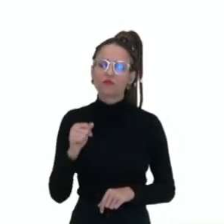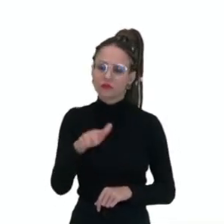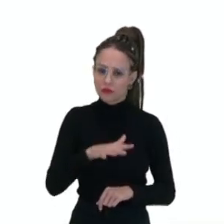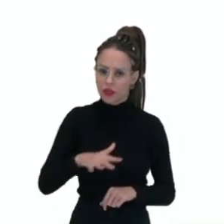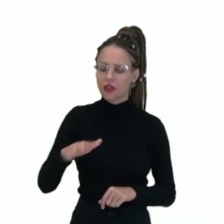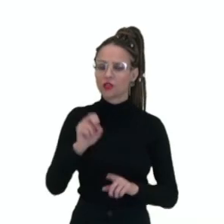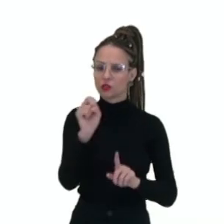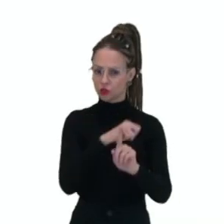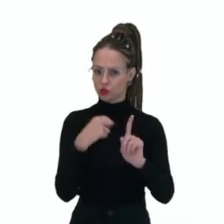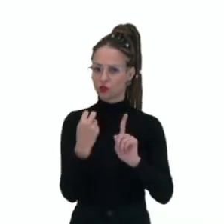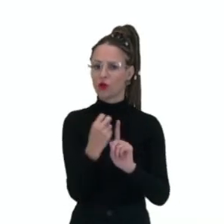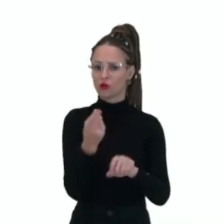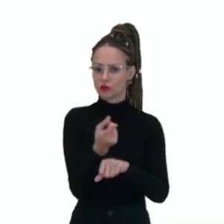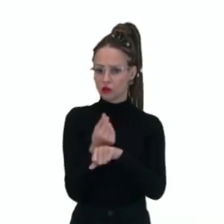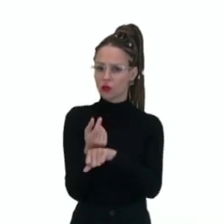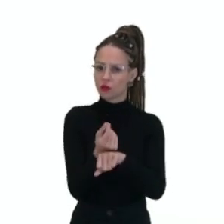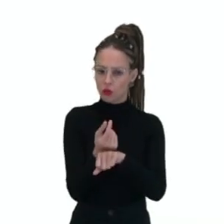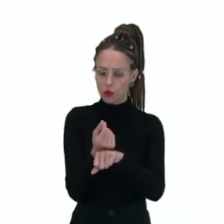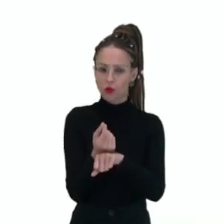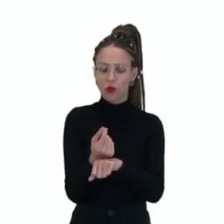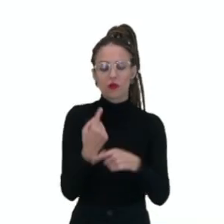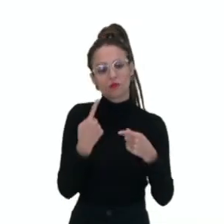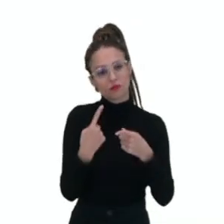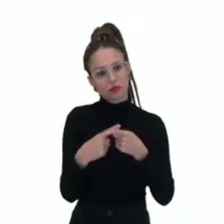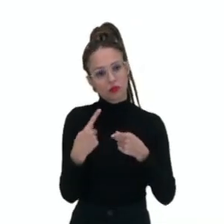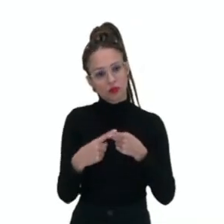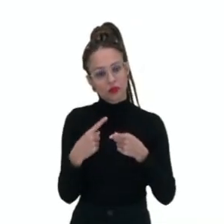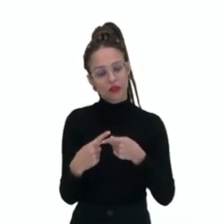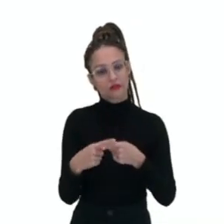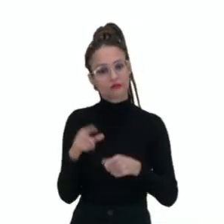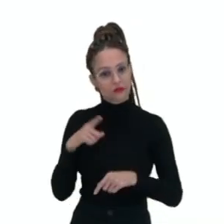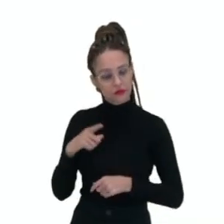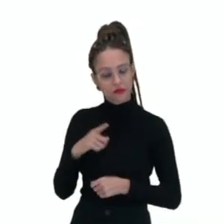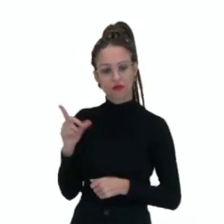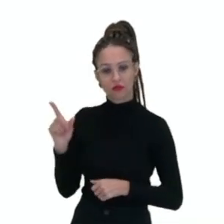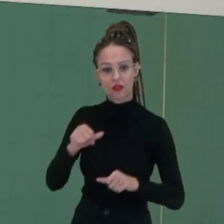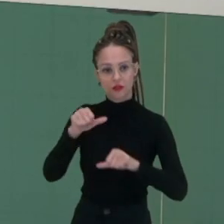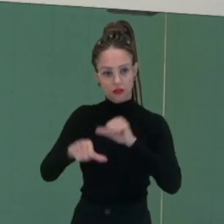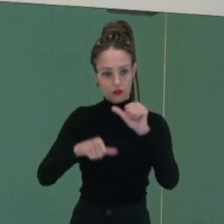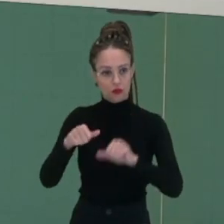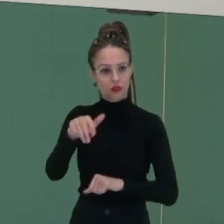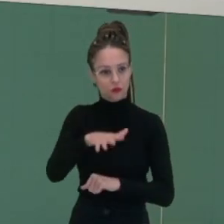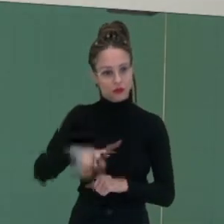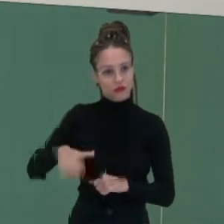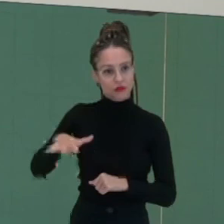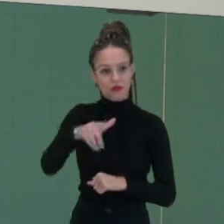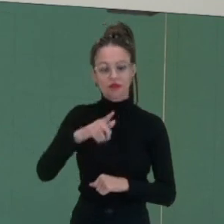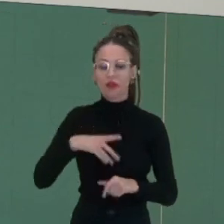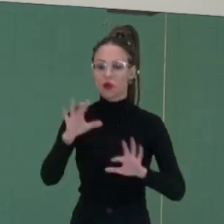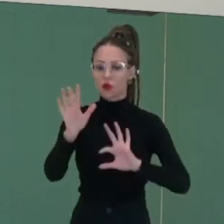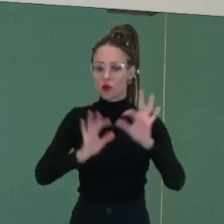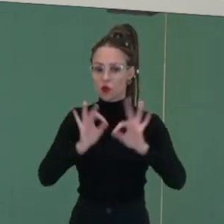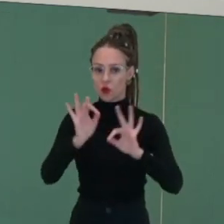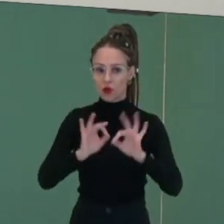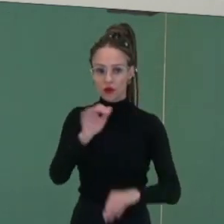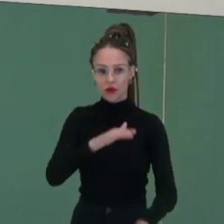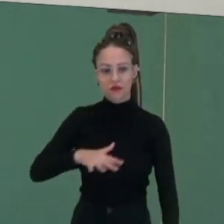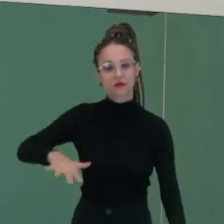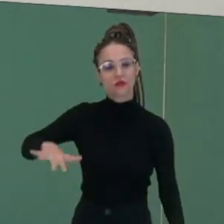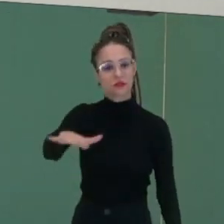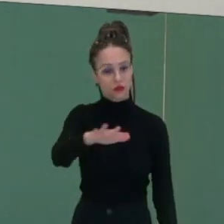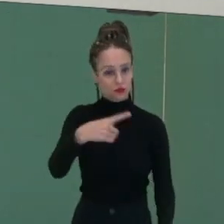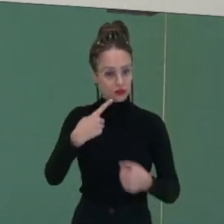e socioeconômico, porque aí está junto a essa transformação do espaço, você tem uma organização da